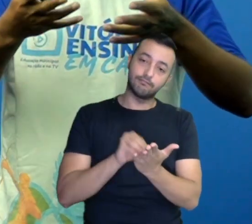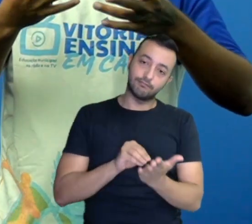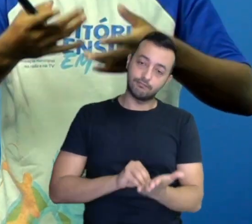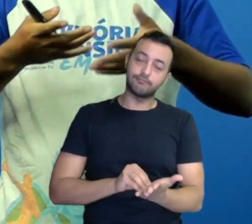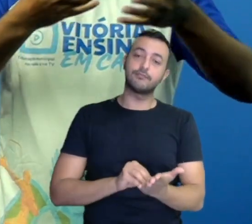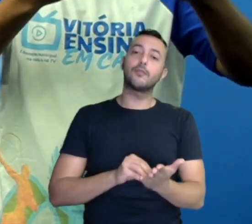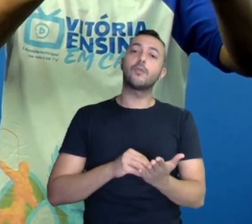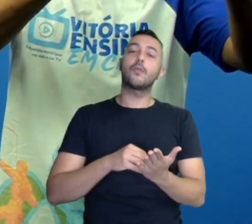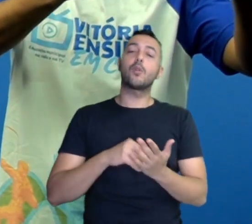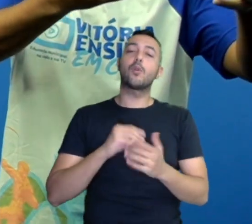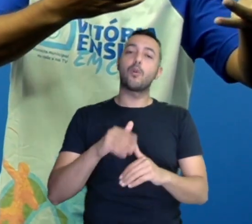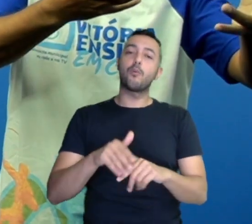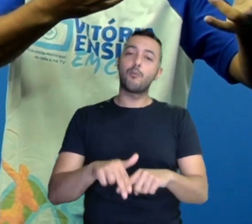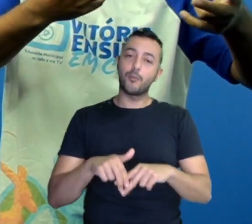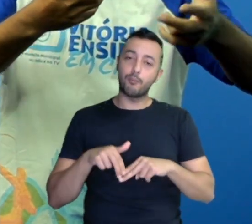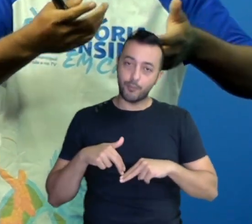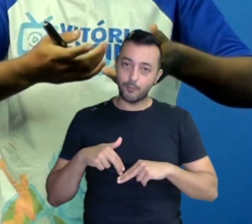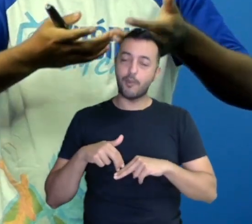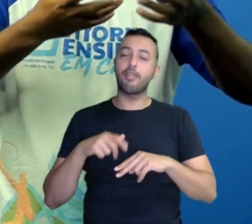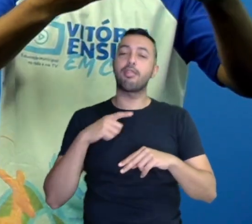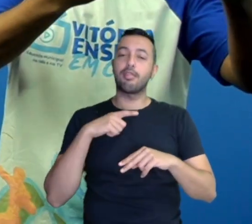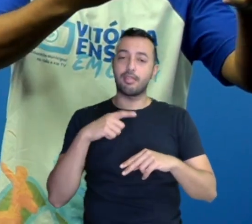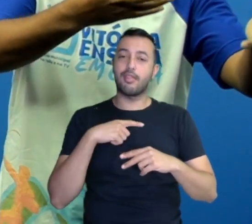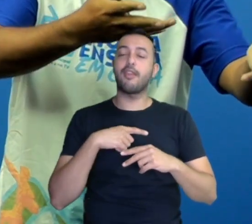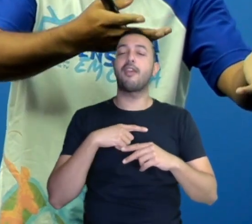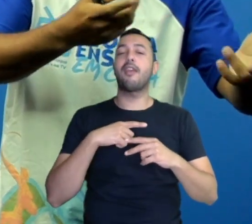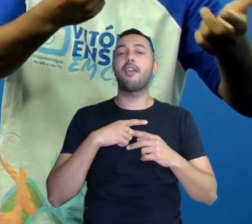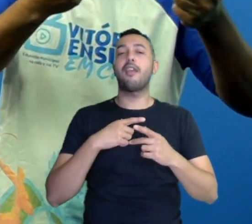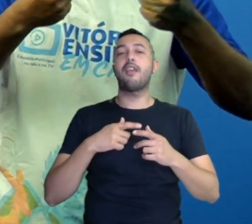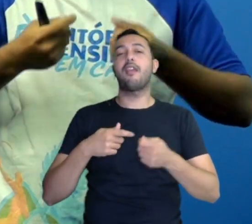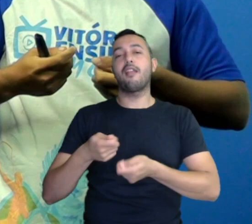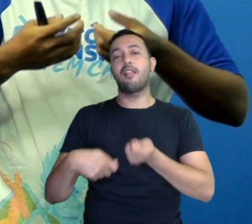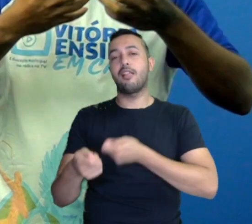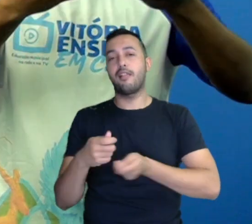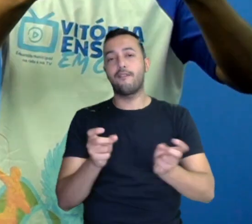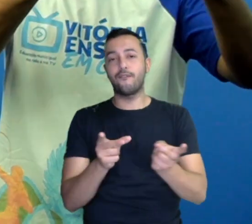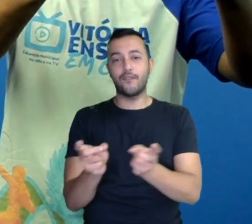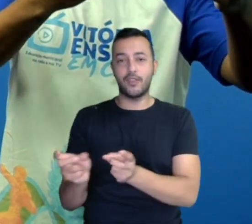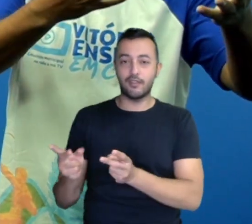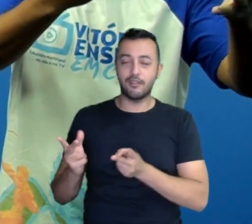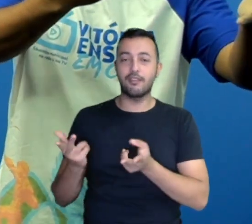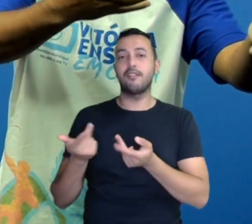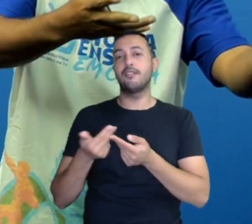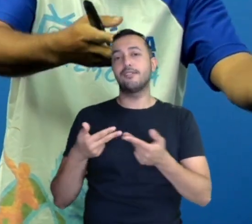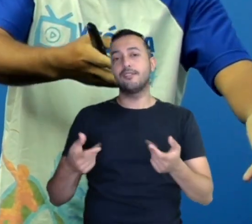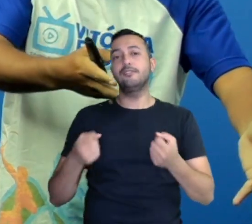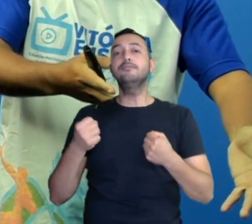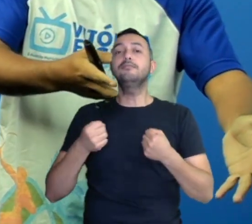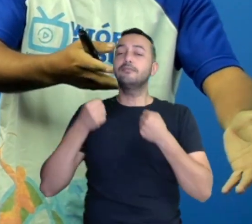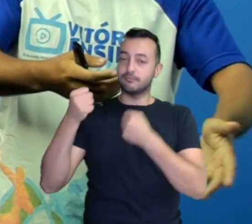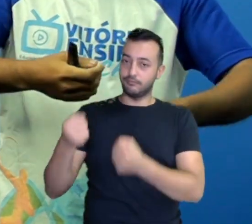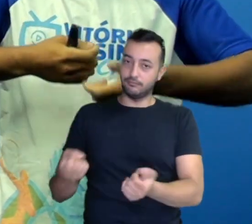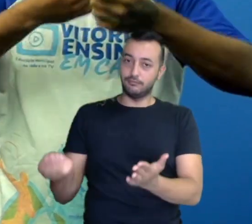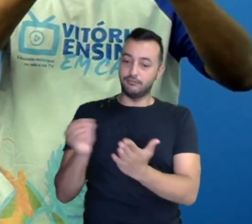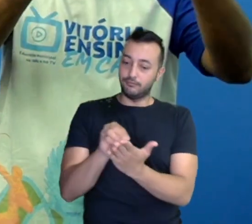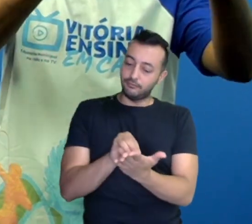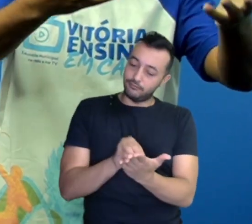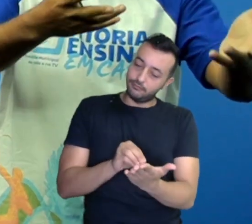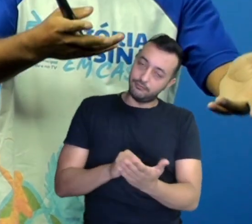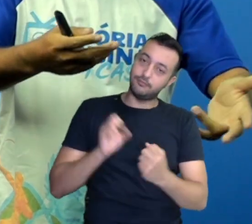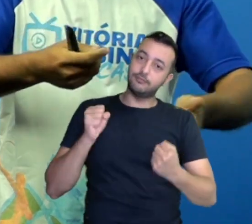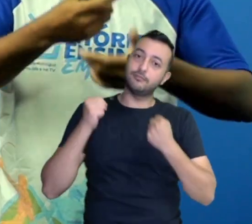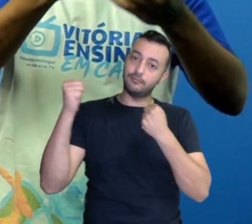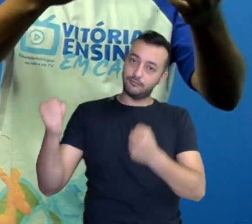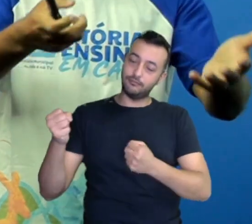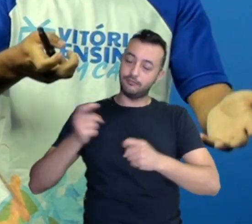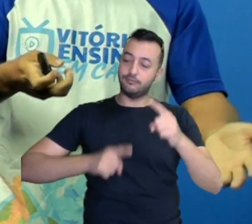começa a partir de uma função, né, relacionada ao comércio, relacionada a registrar o poderio desses governos,